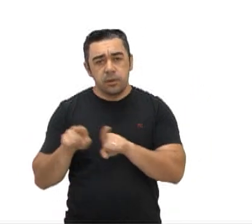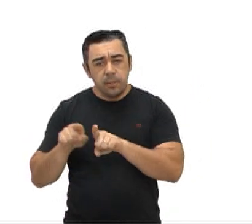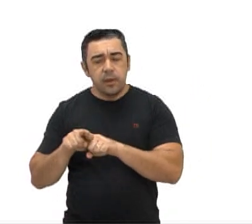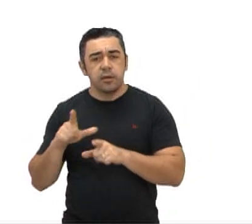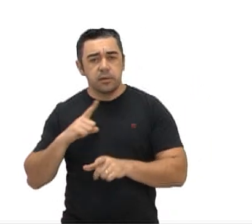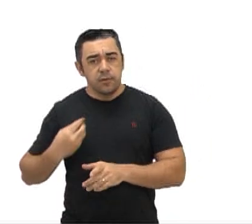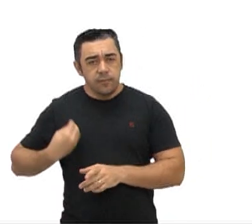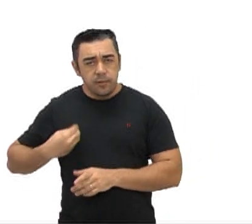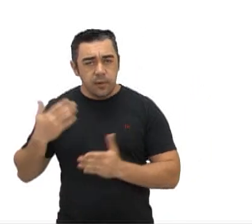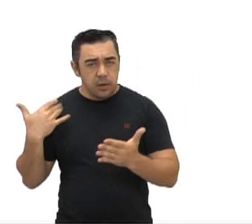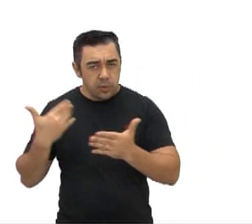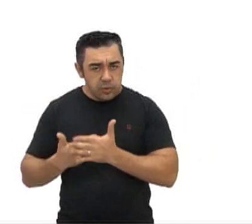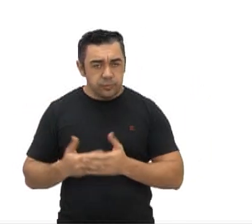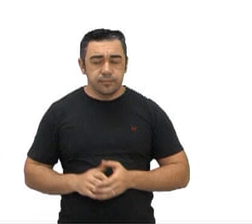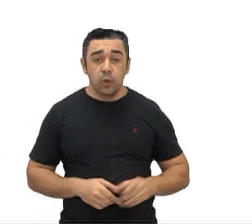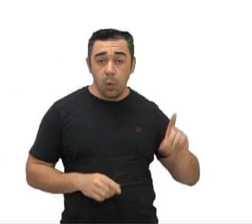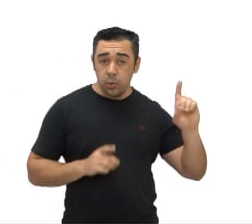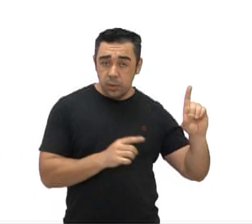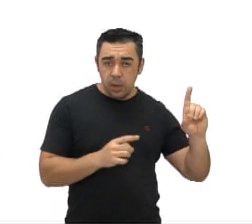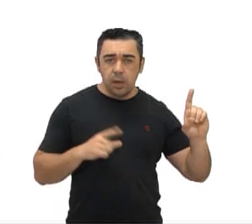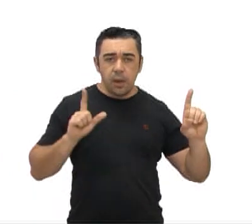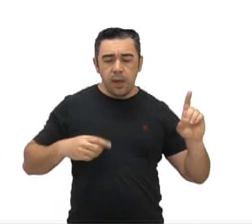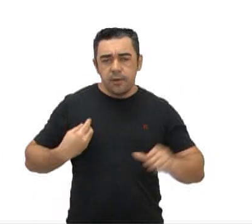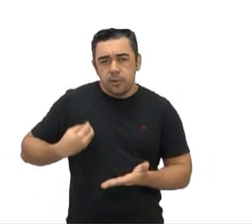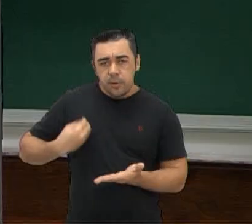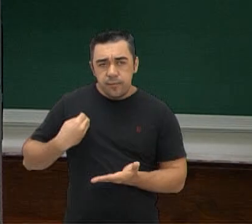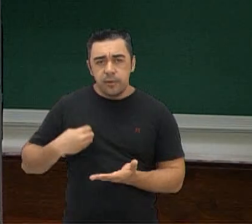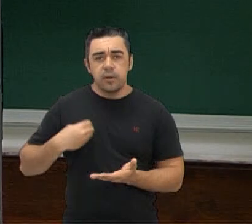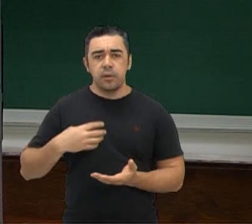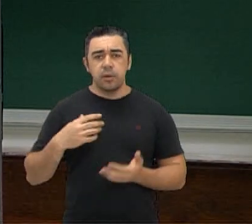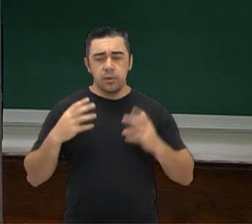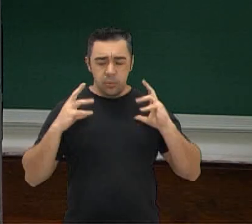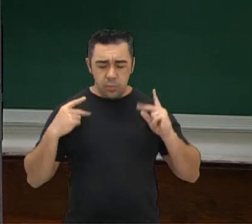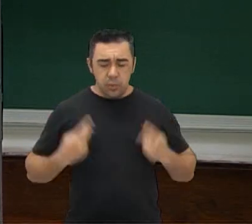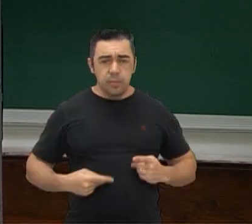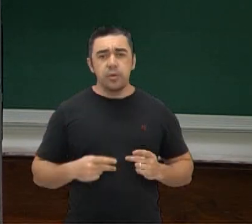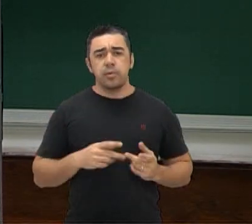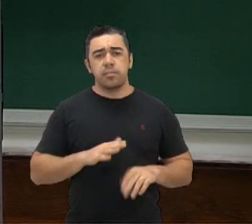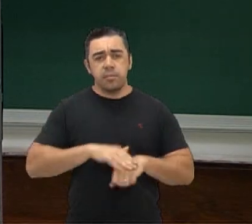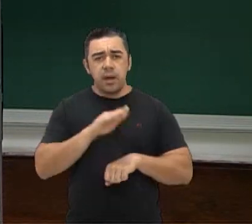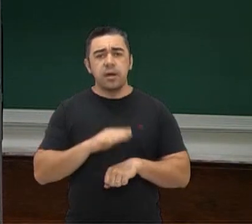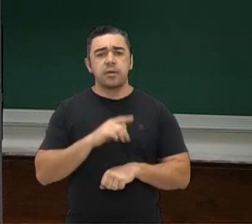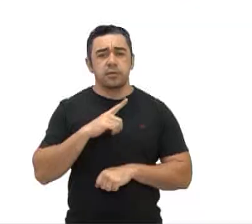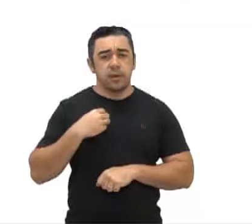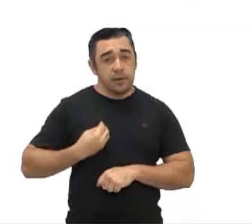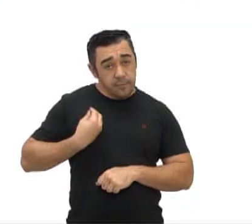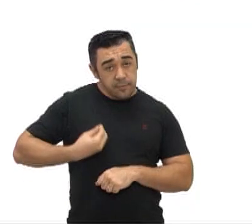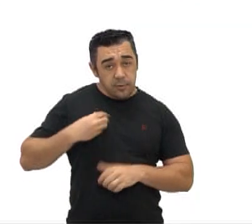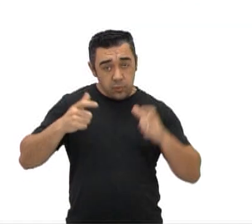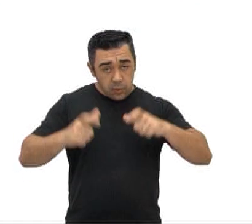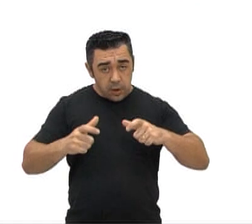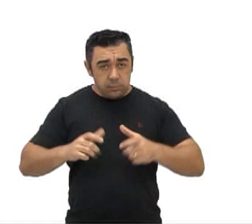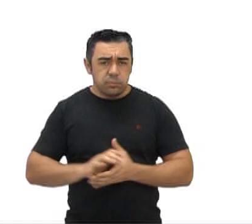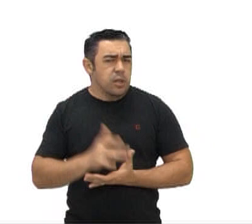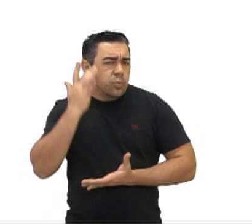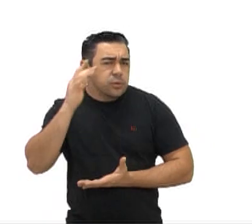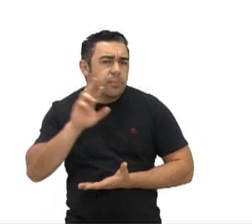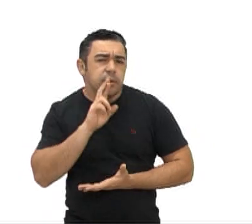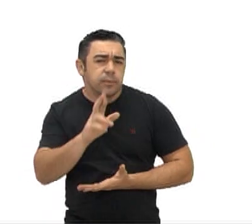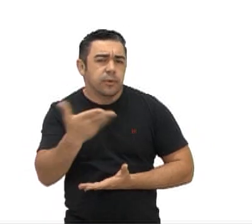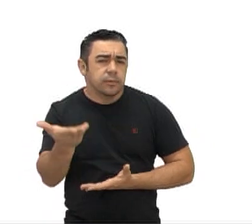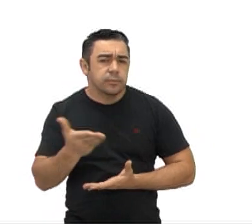ainda a letra D, a sobrevivência de organismos mais adaptados ao meio. O que ele não sabia responder?